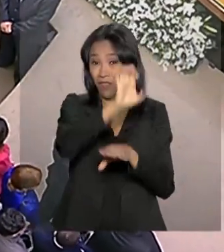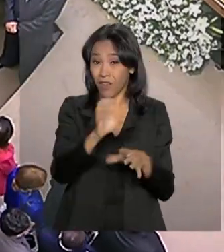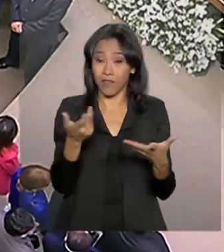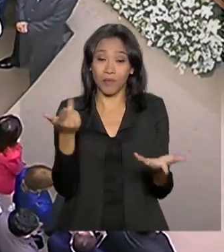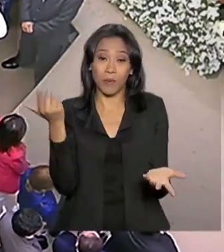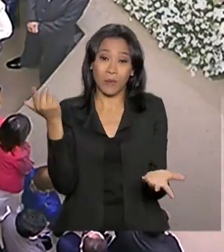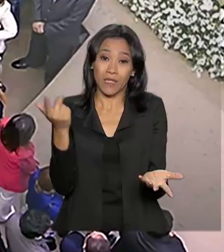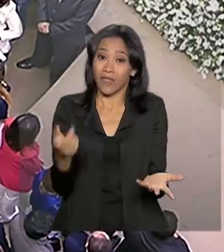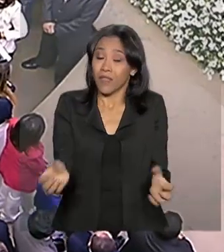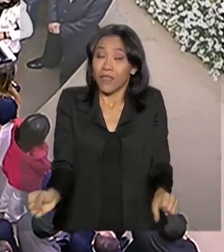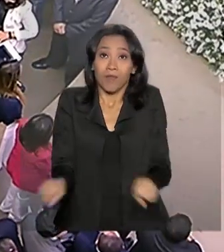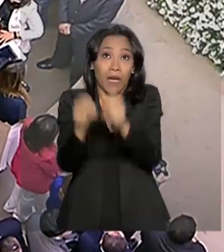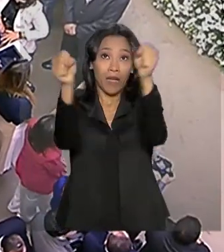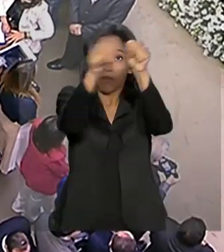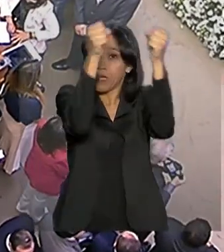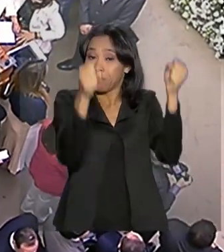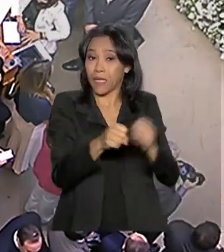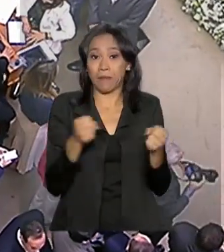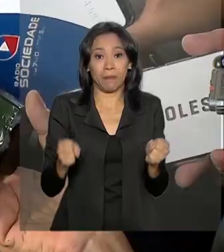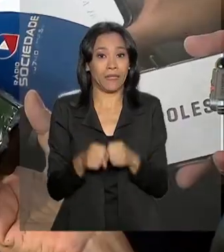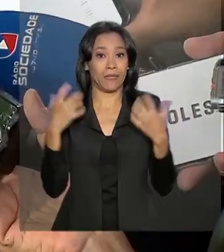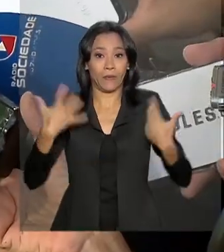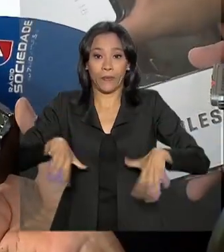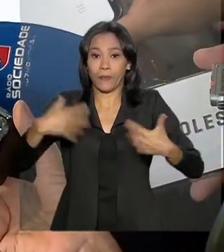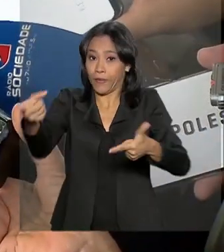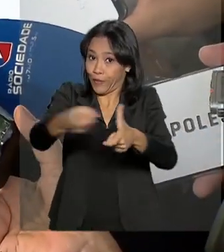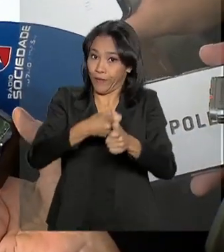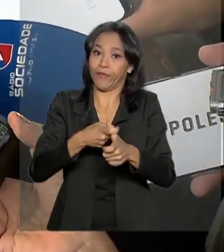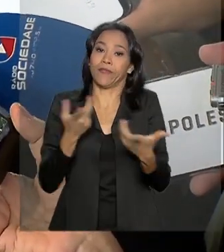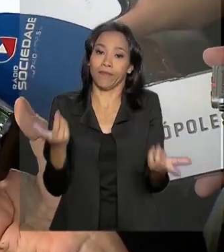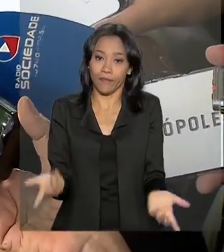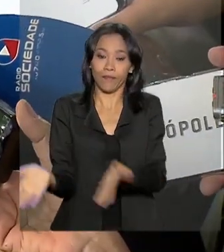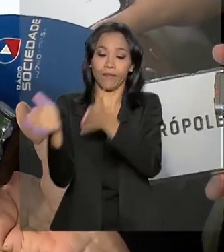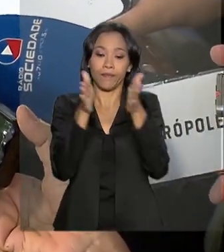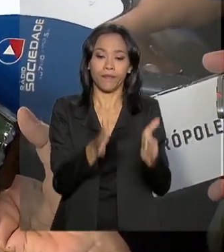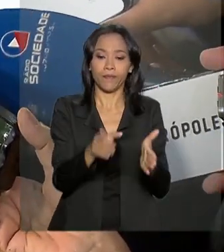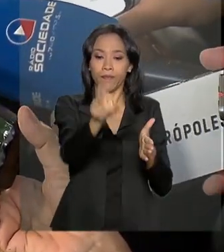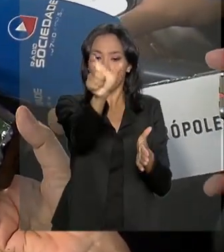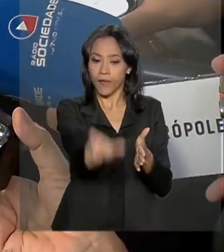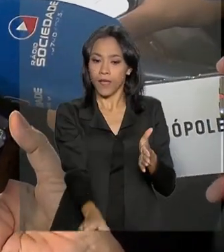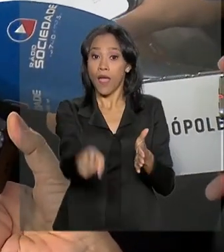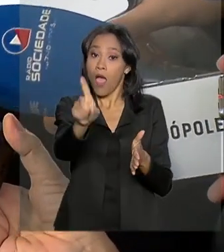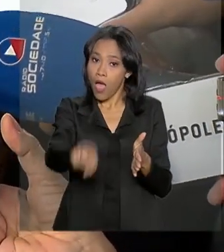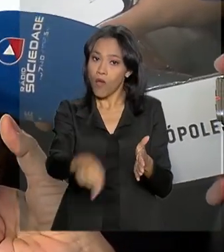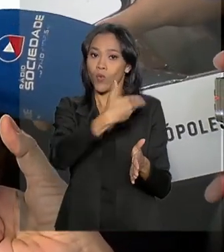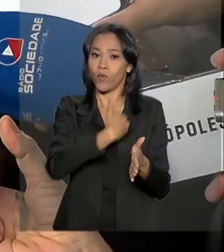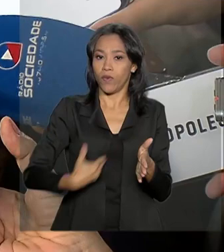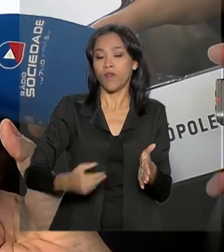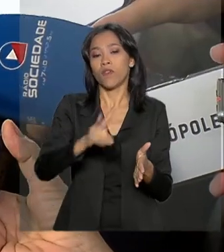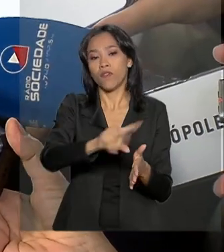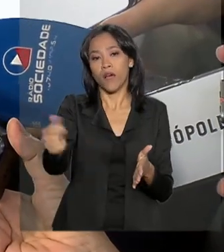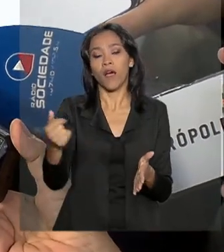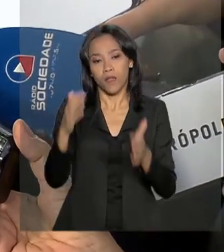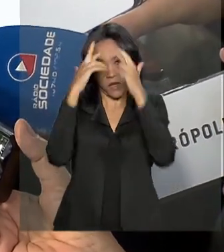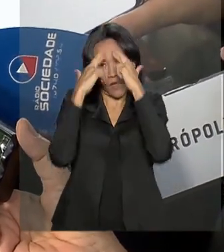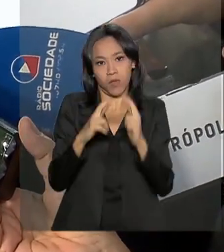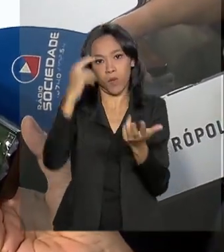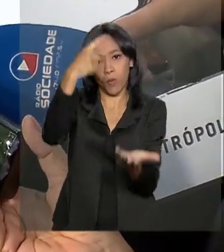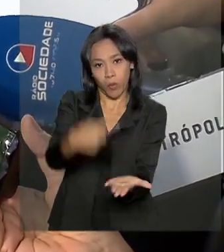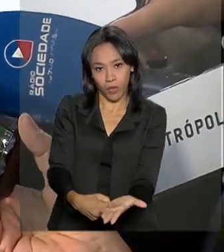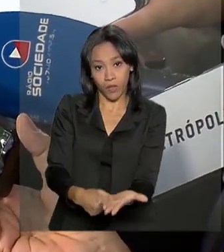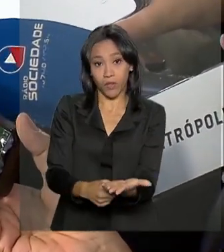de insustentável inadimplência. Vai ser um governo que vai cumprir o compromisso que ele firmou